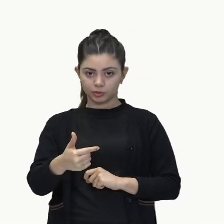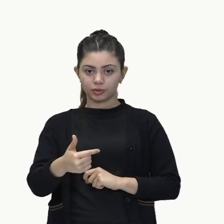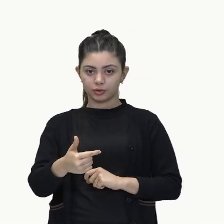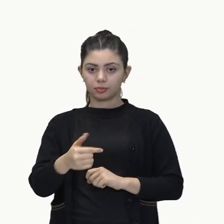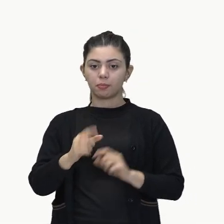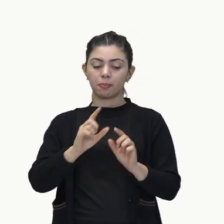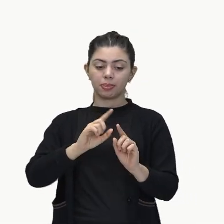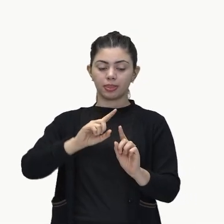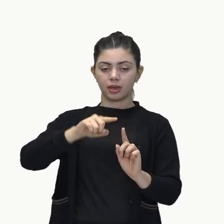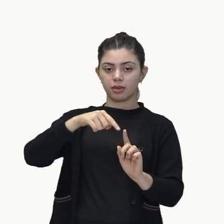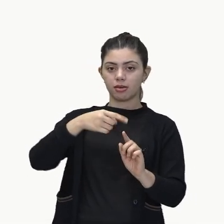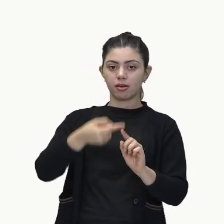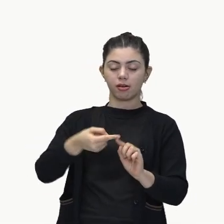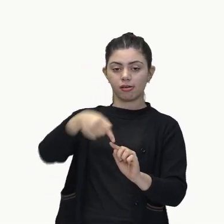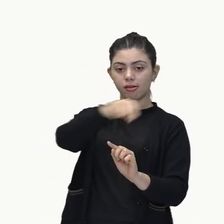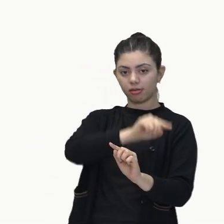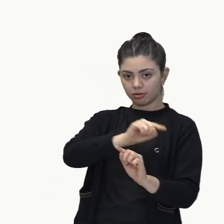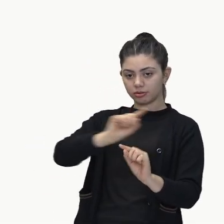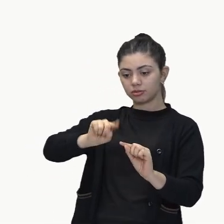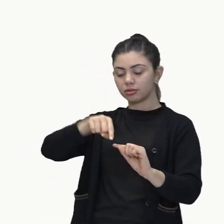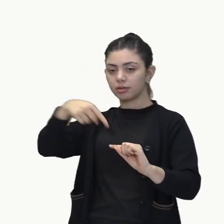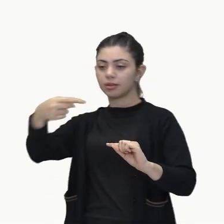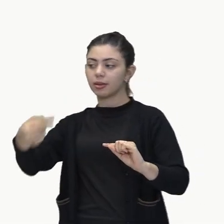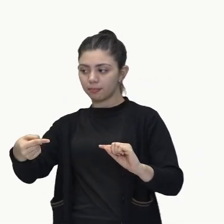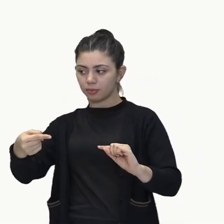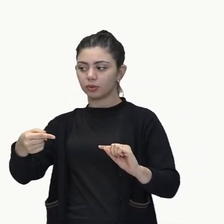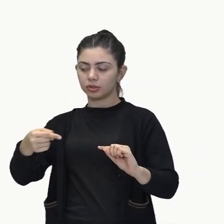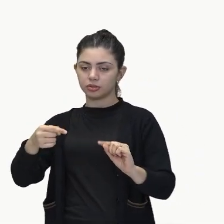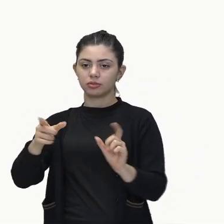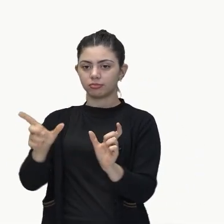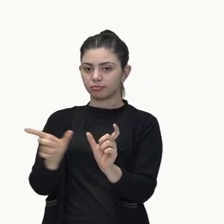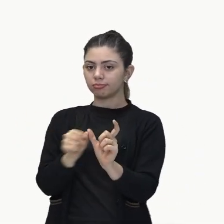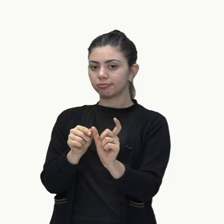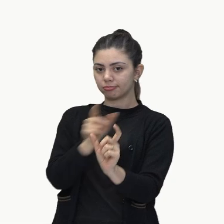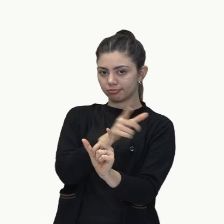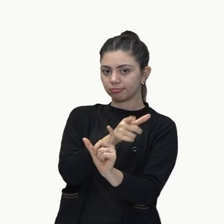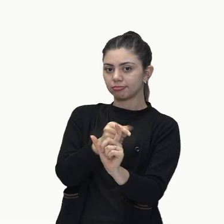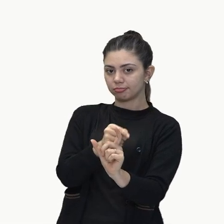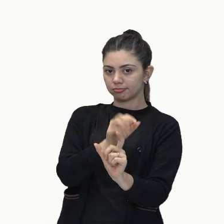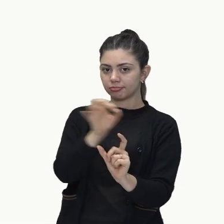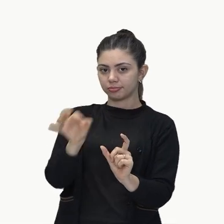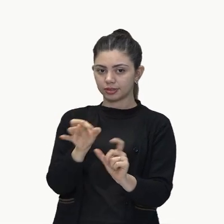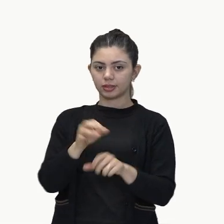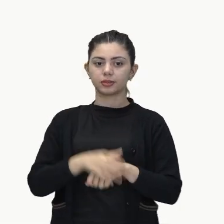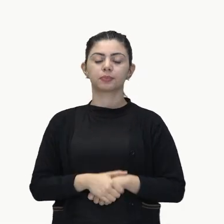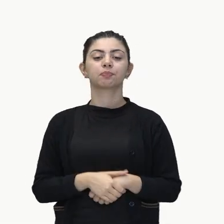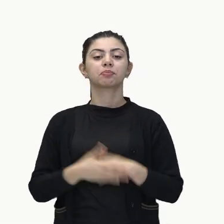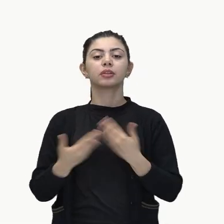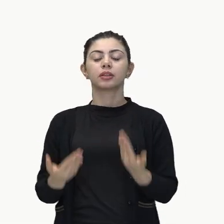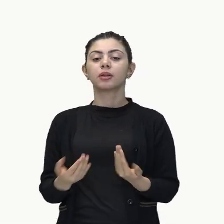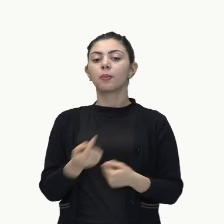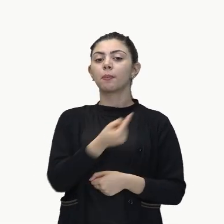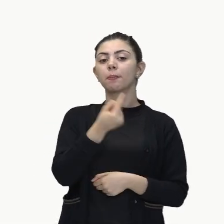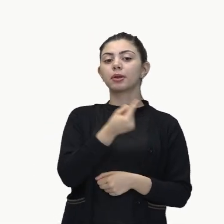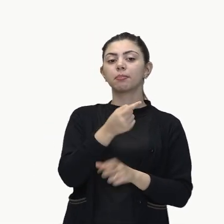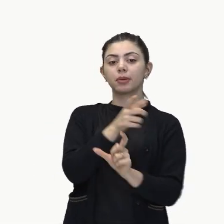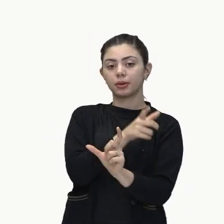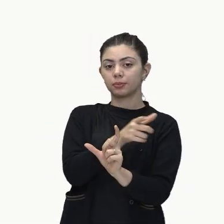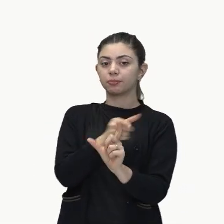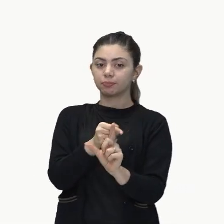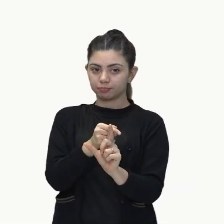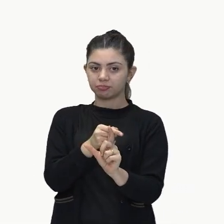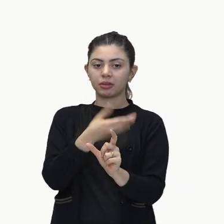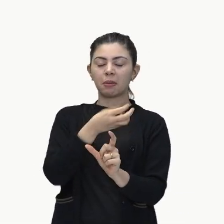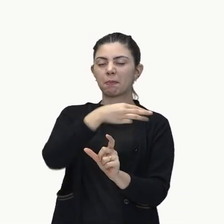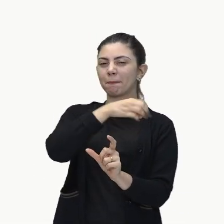e a parte após o oxigênio, sempre desse jeito. A primeira parte da cadeia vai ser o prefixo, ou seja,